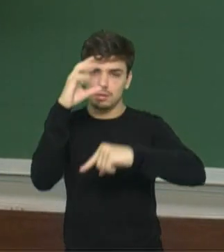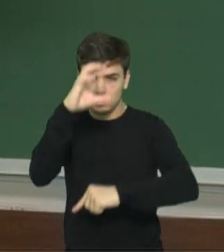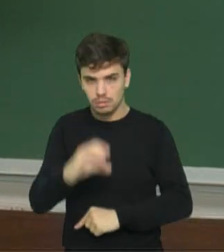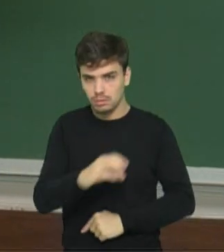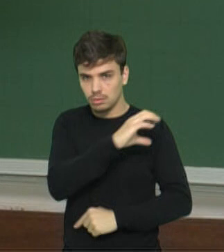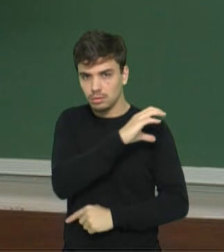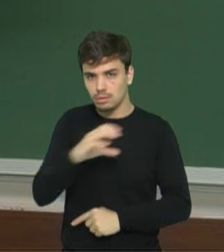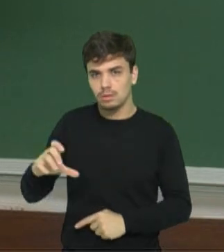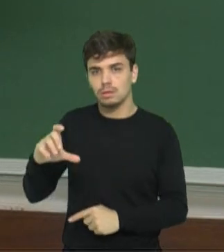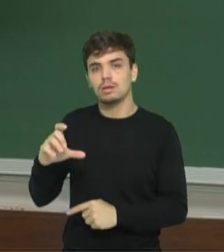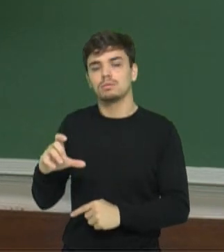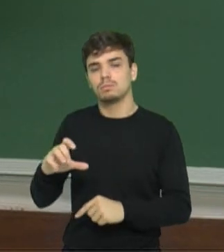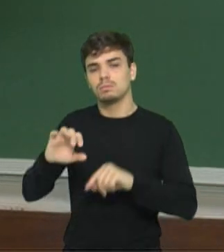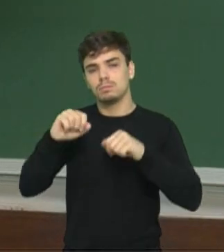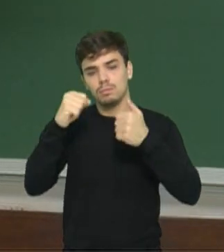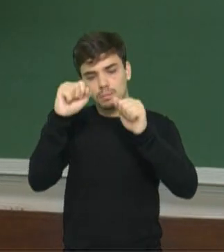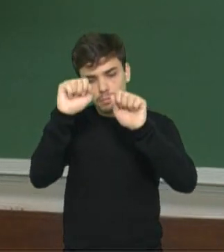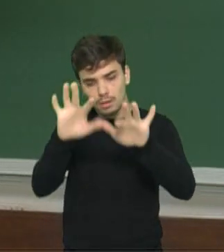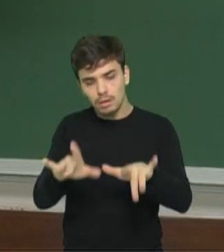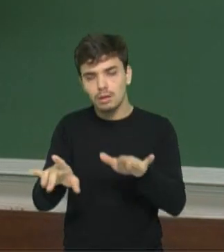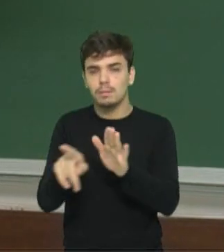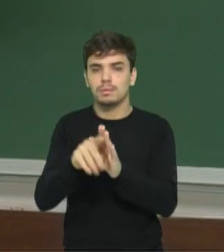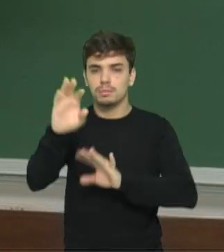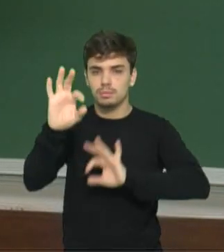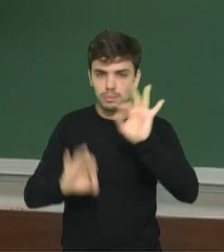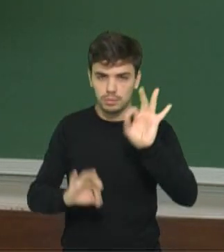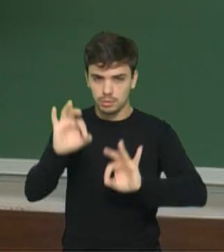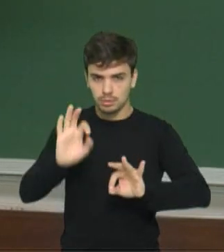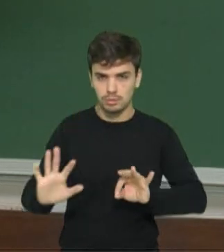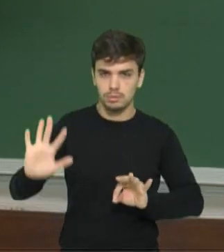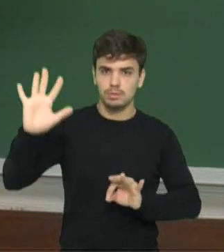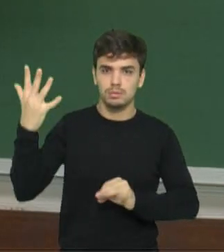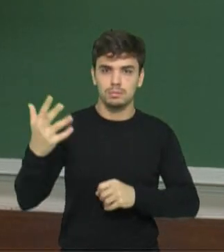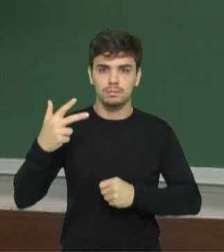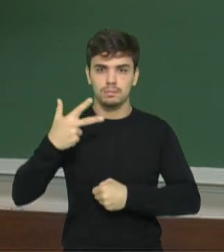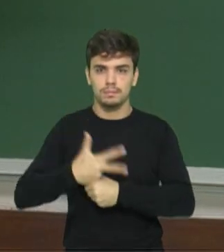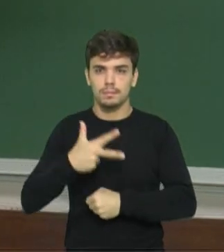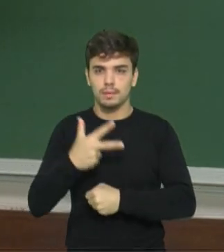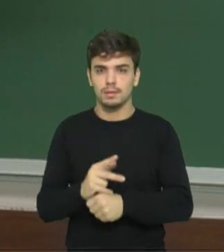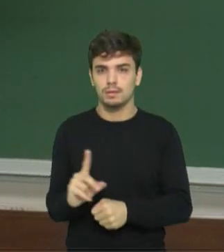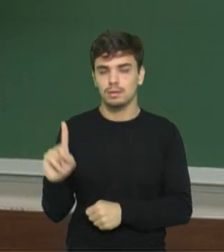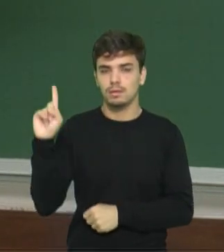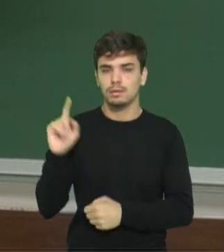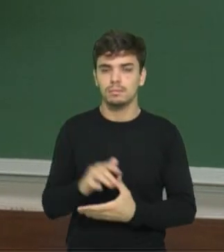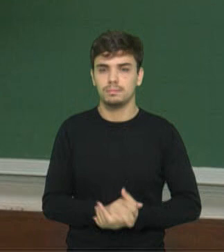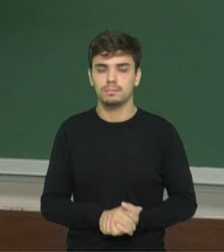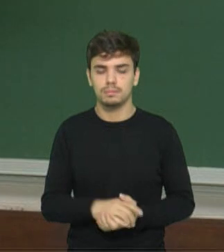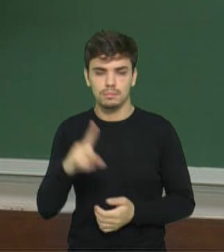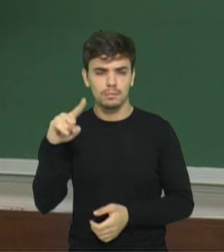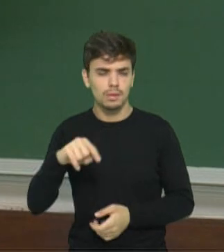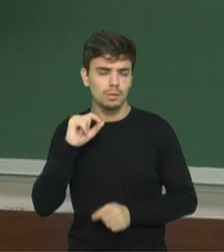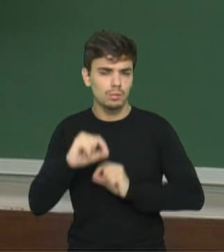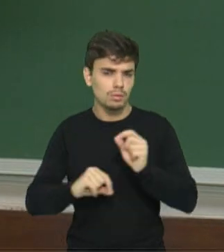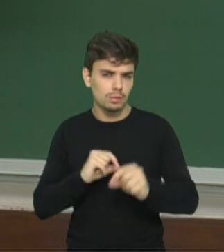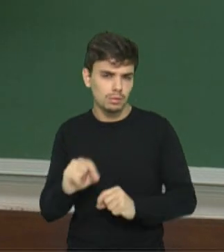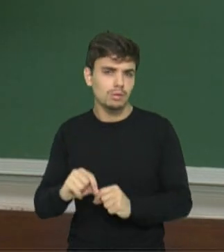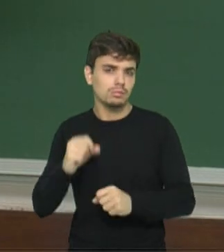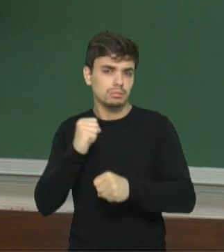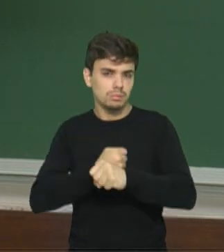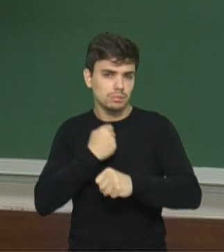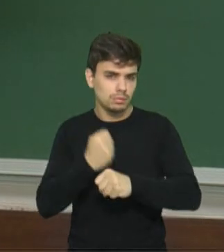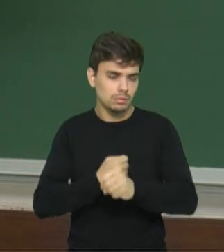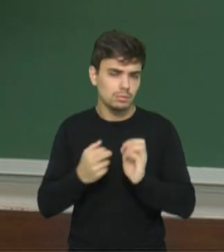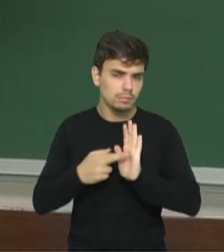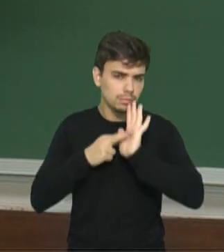abençoando esse projeto, esse golpe que estava em curso na Guatemala. Uma obra bem importante, uma obra bem representativa desses